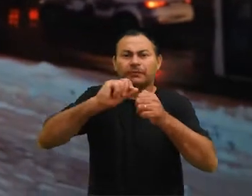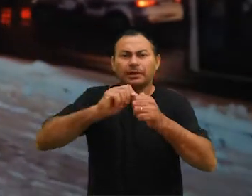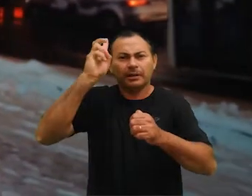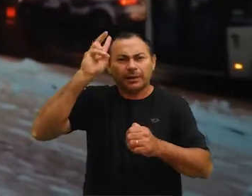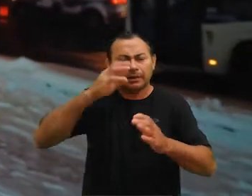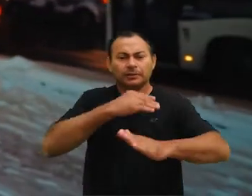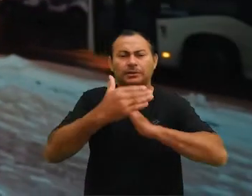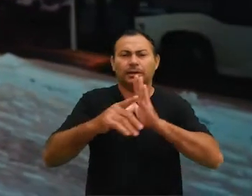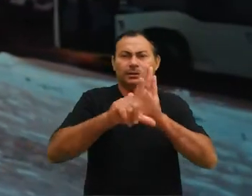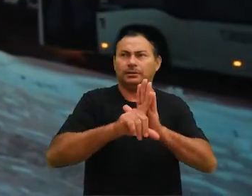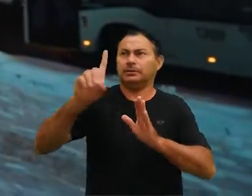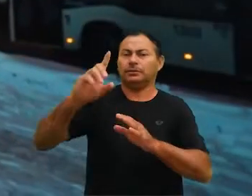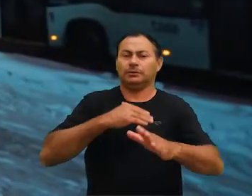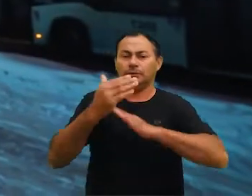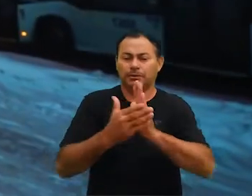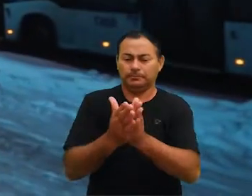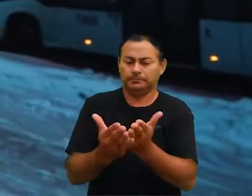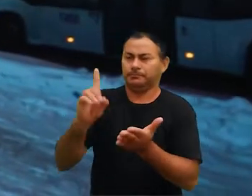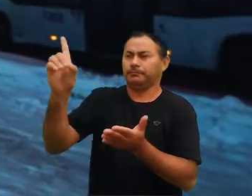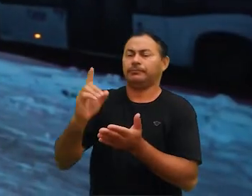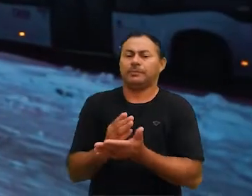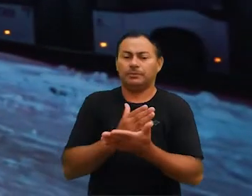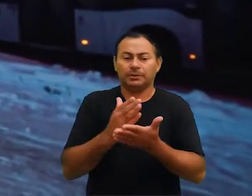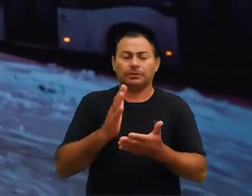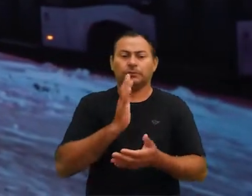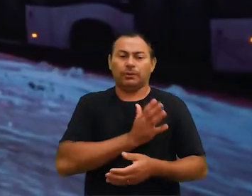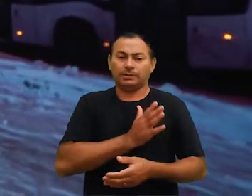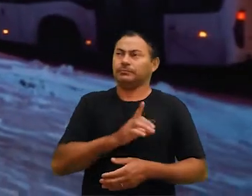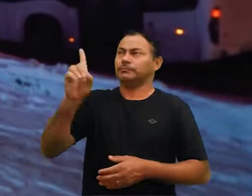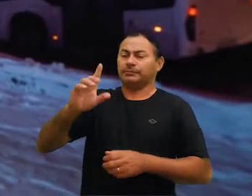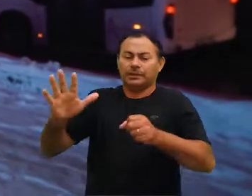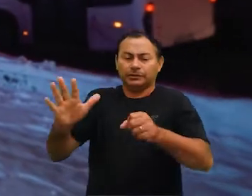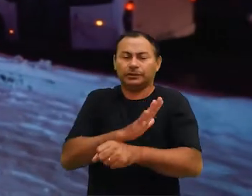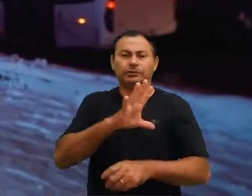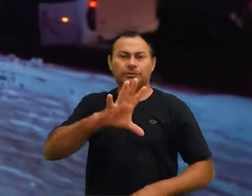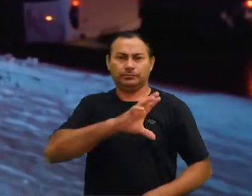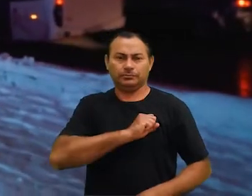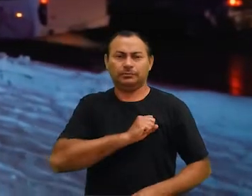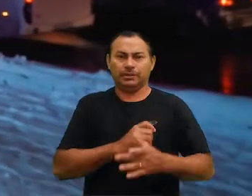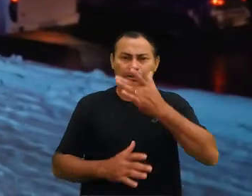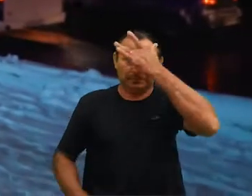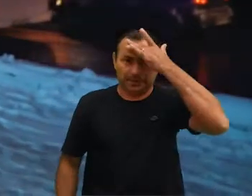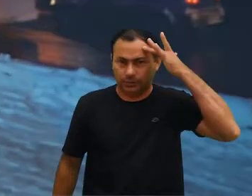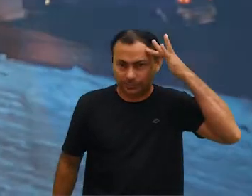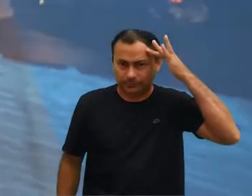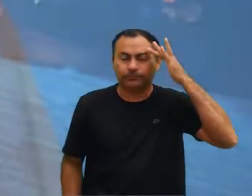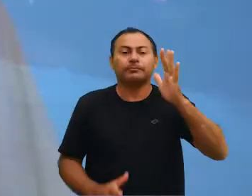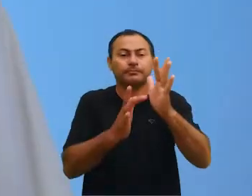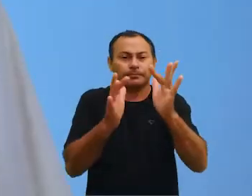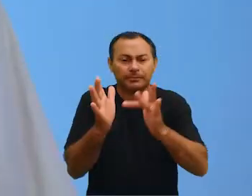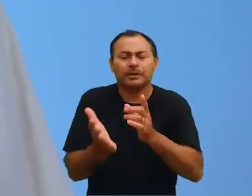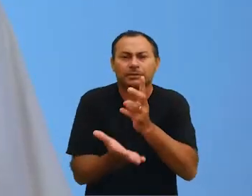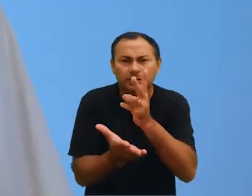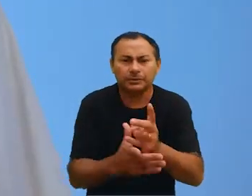lembrar que toda a lei de Deus ou toda a palavra de Deus partiu do coração de Deus, cheio de amor pelo homem.